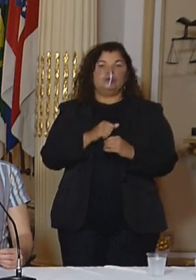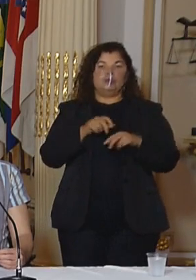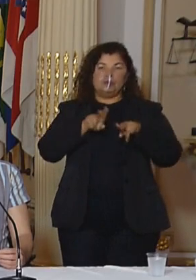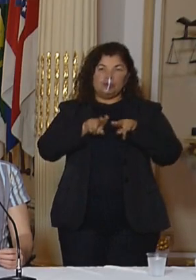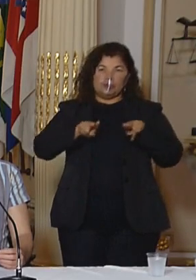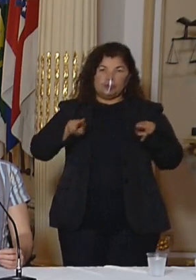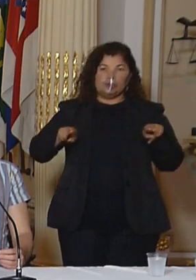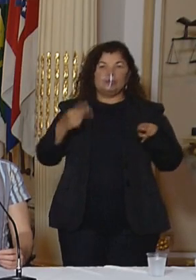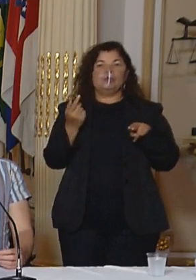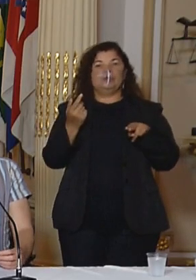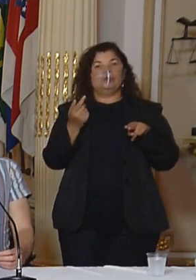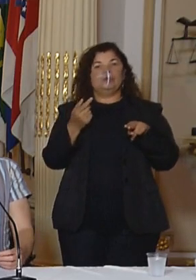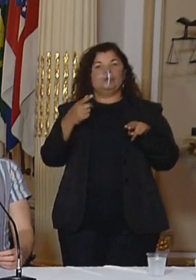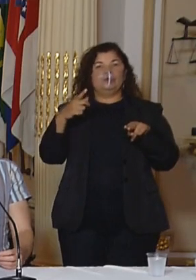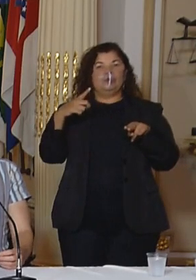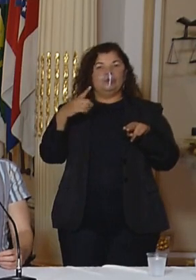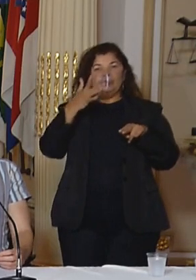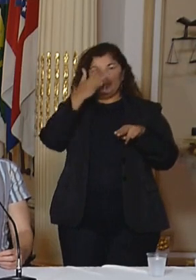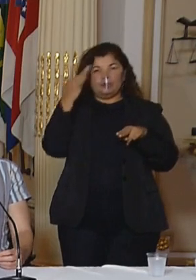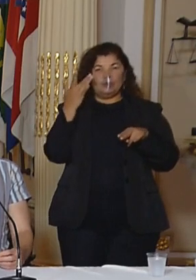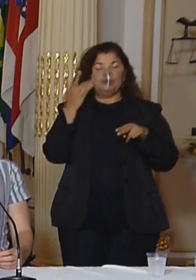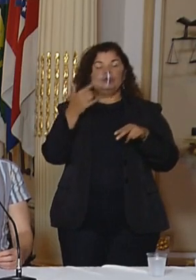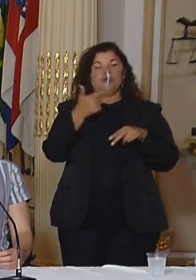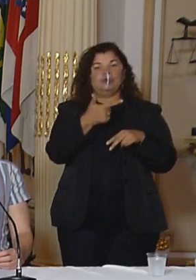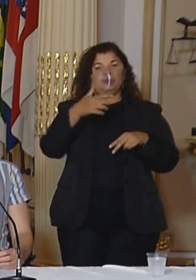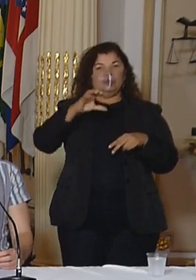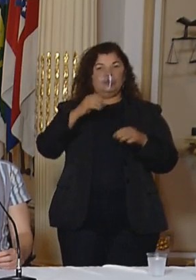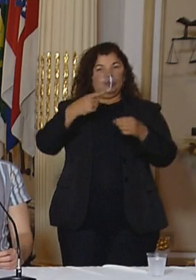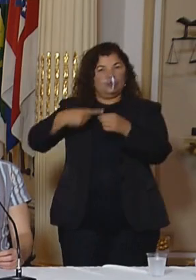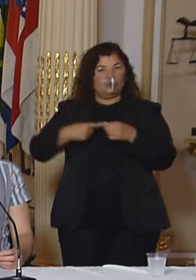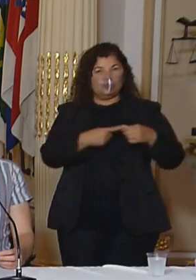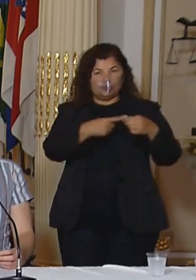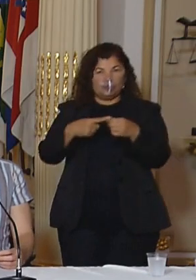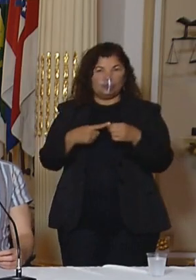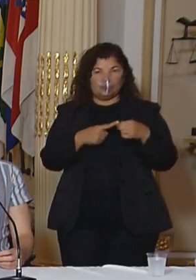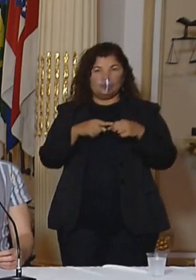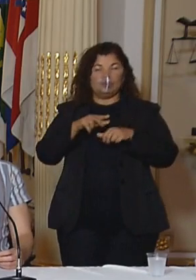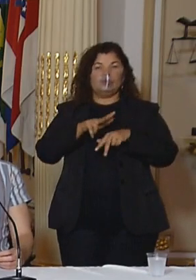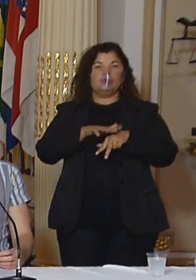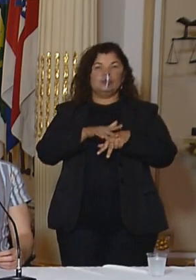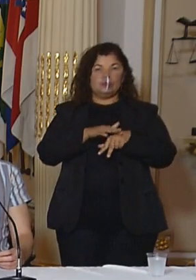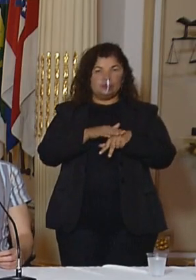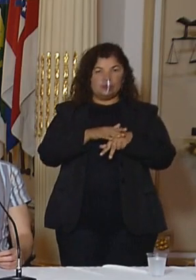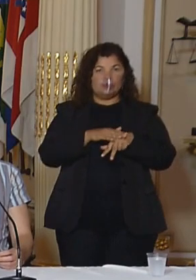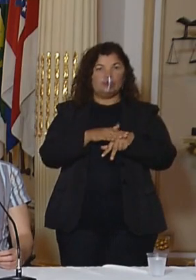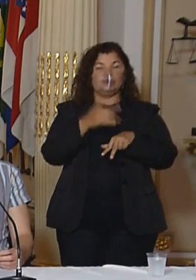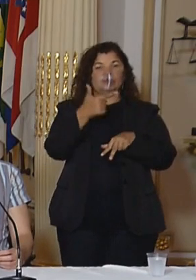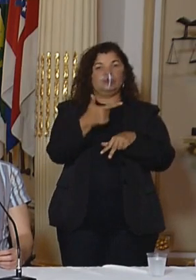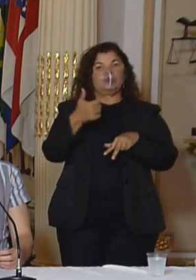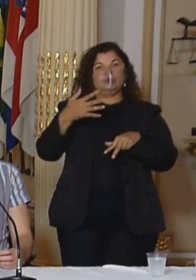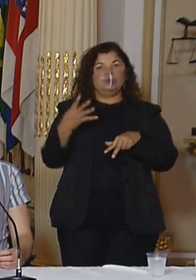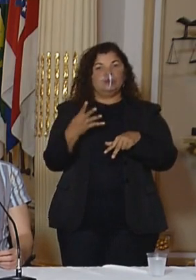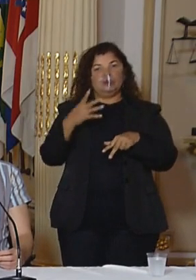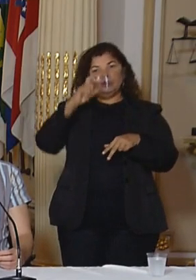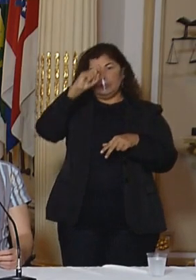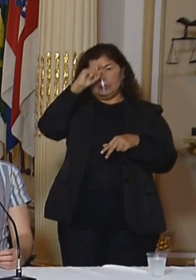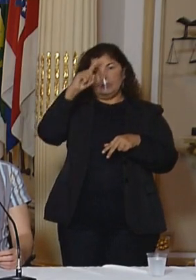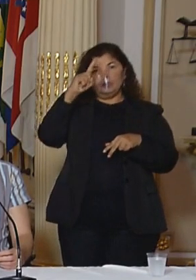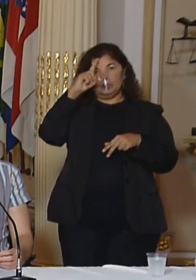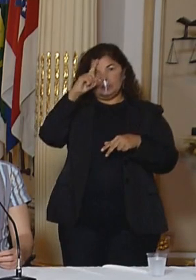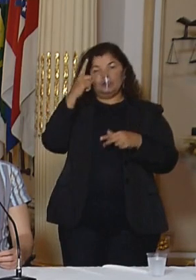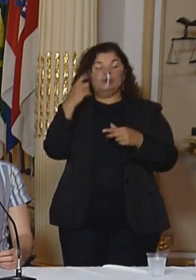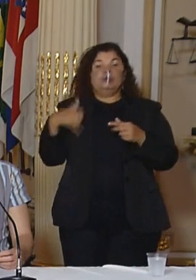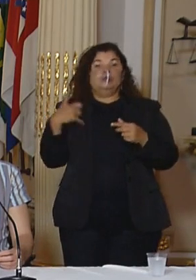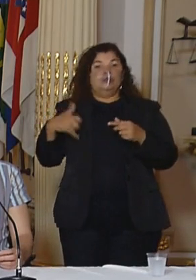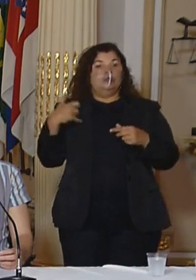pacientes residentes em 29 municípios do estado de Pernambuco tinham idade entre 24 e 95